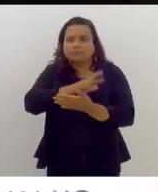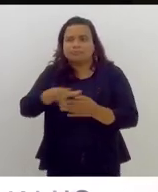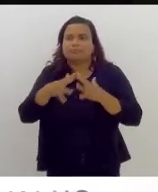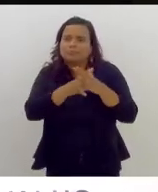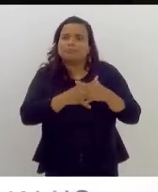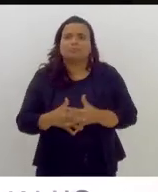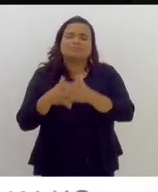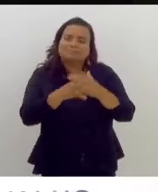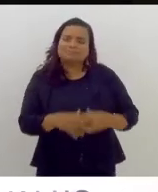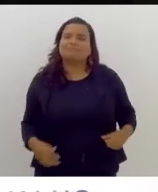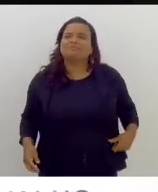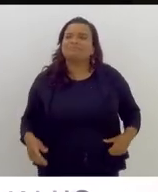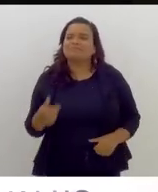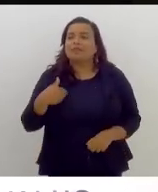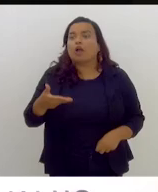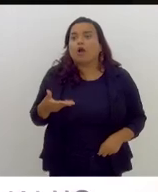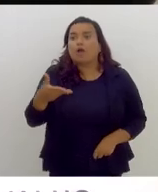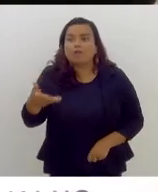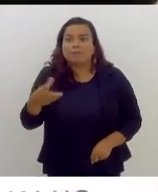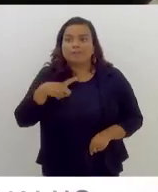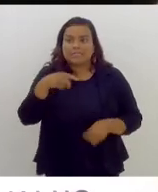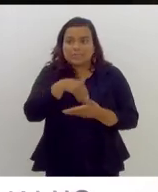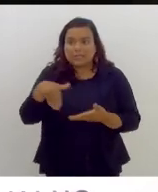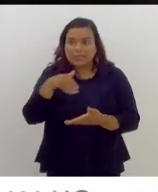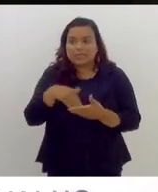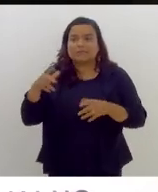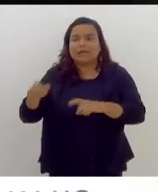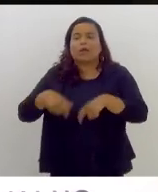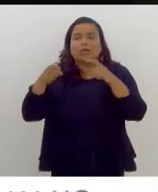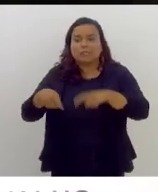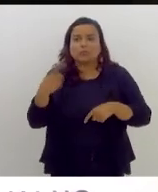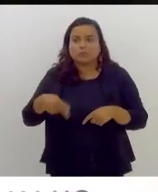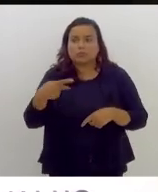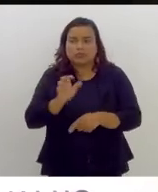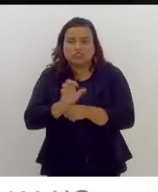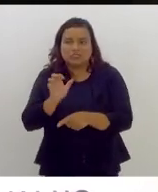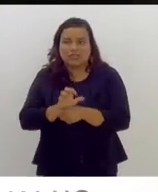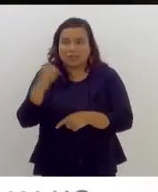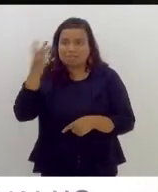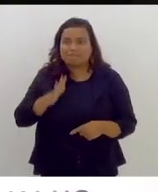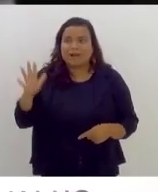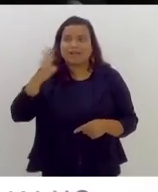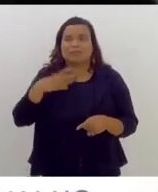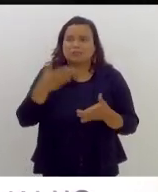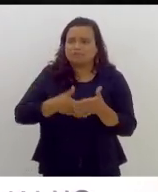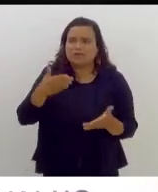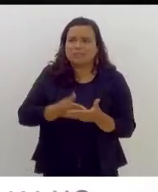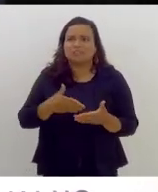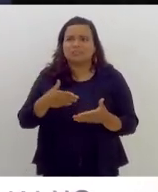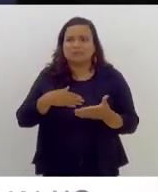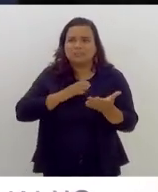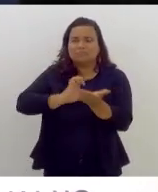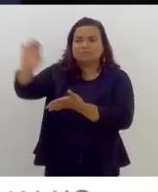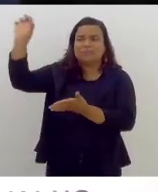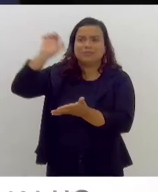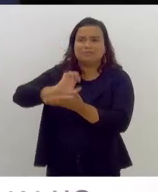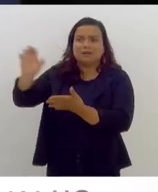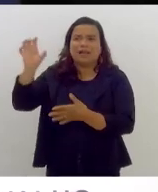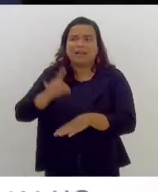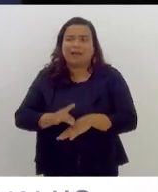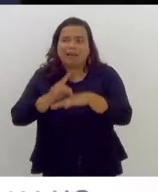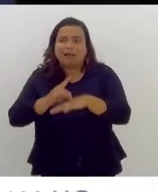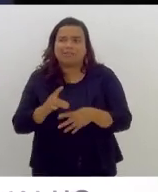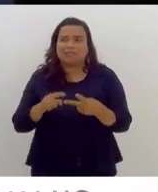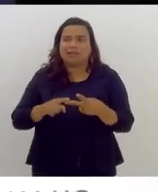etc. Tal. Eu fui convidado para ser secretário de Agricultura do Estado quando o Brasil estava impedido de exportar carne e derivados, leite e